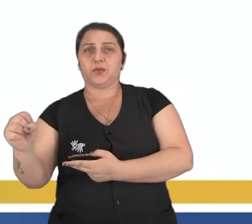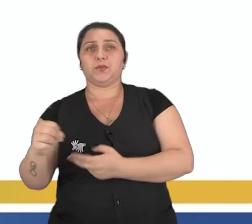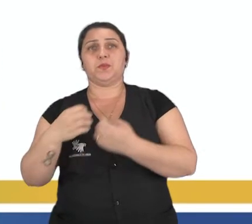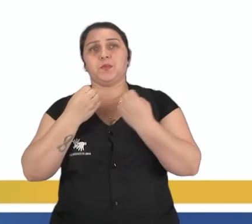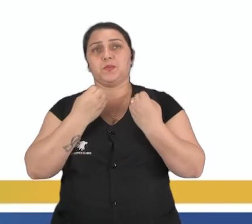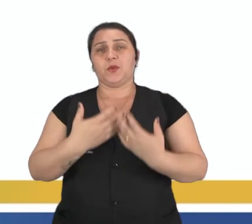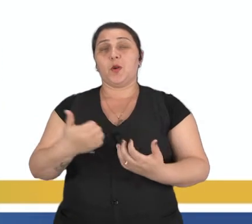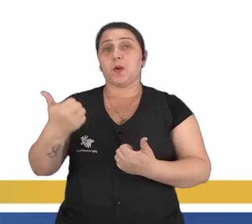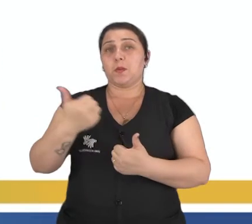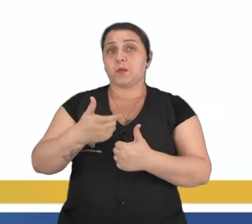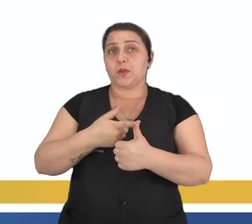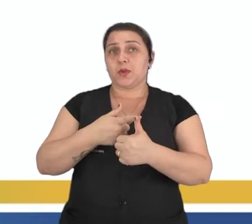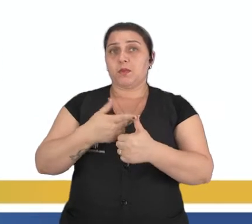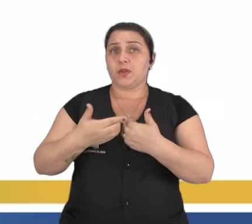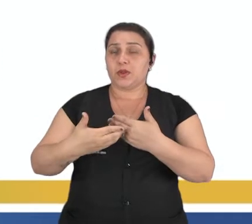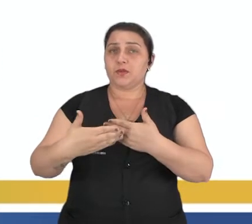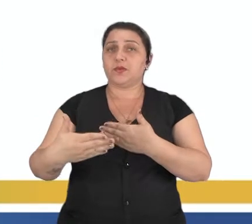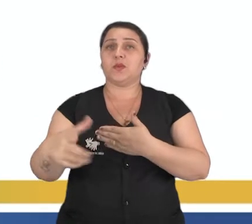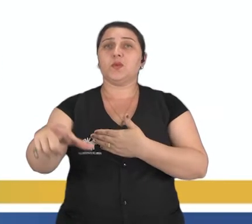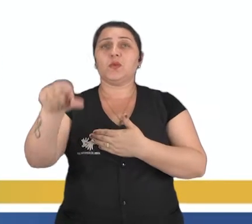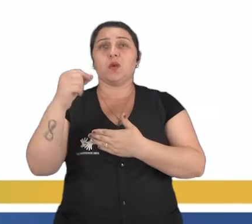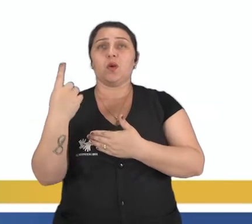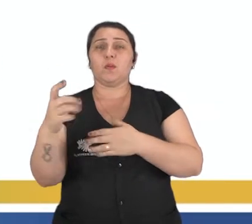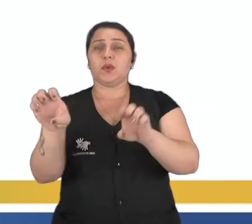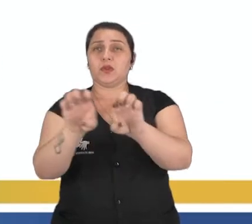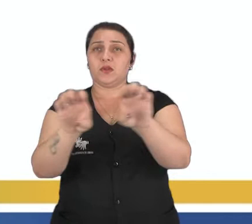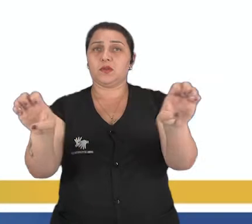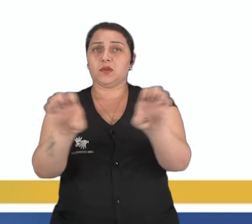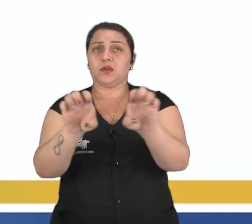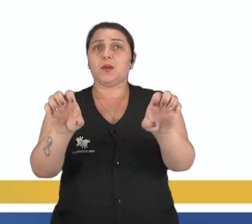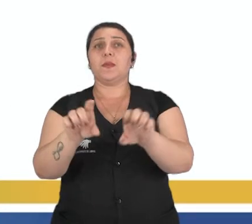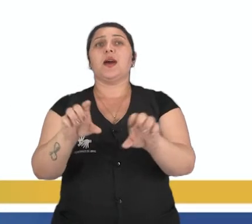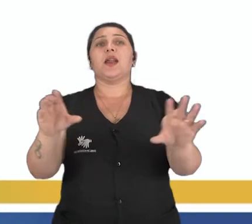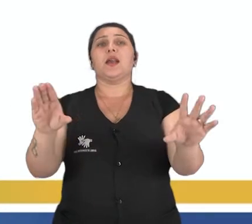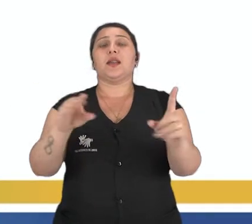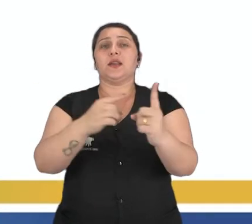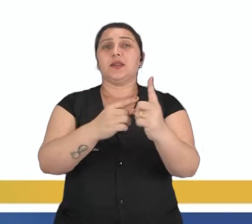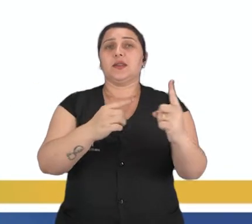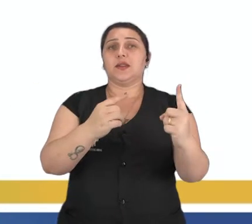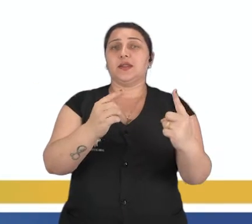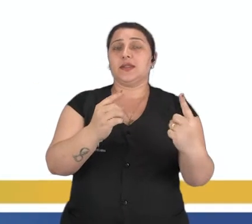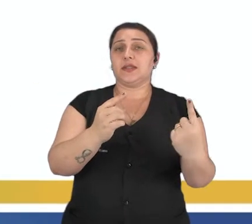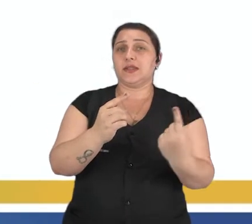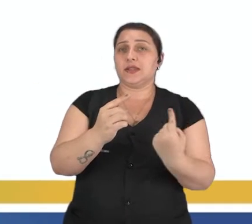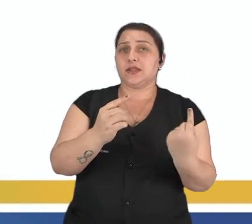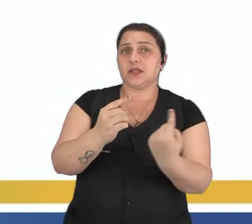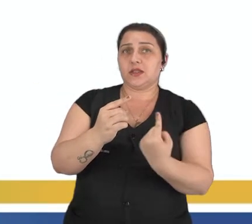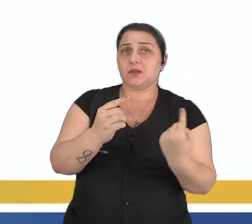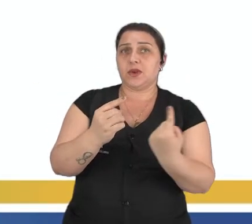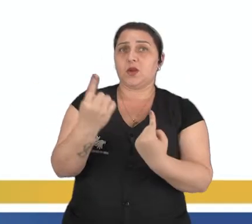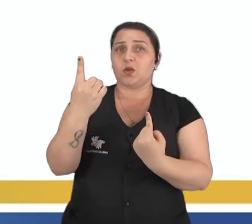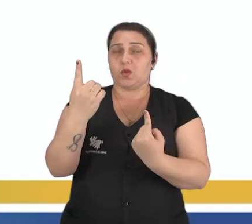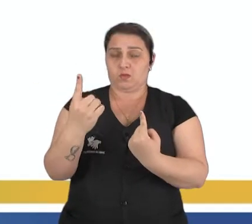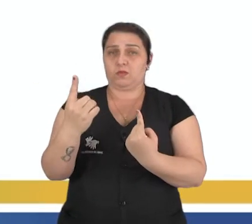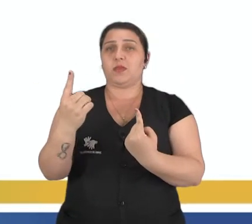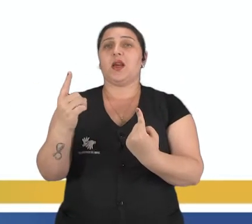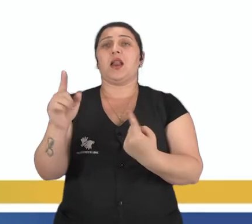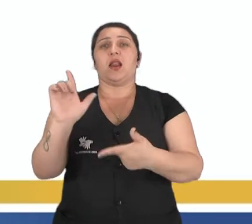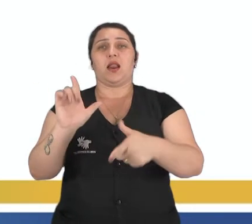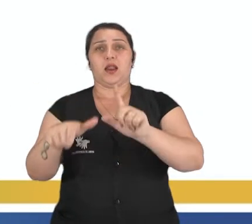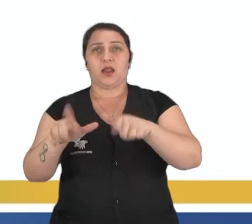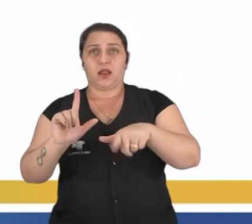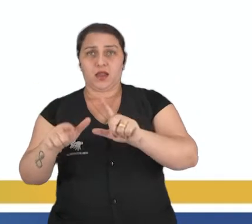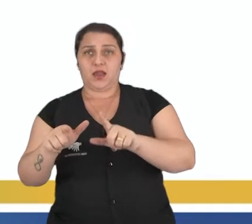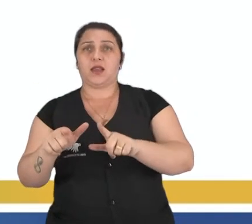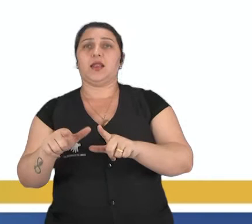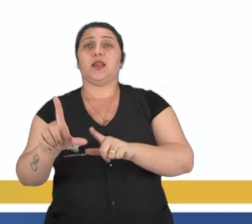Bom, primeiro passo, a gente vai escolher uma das duas equações, para isolarmos uma das variáveis. Então